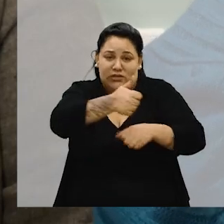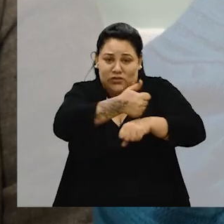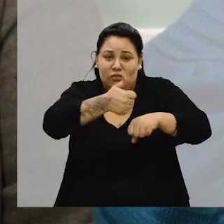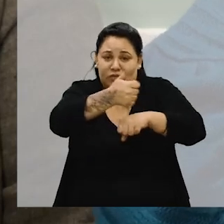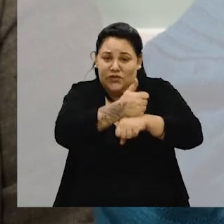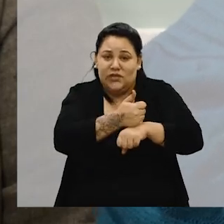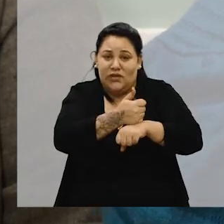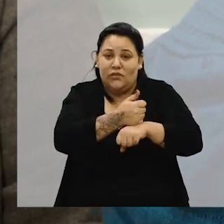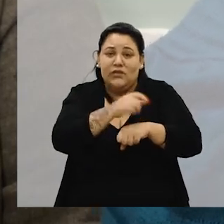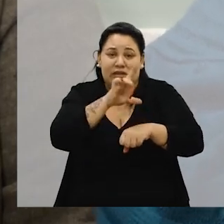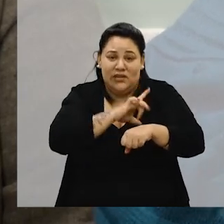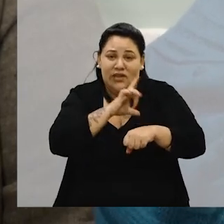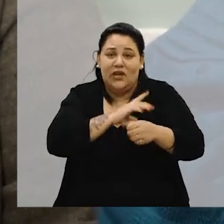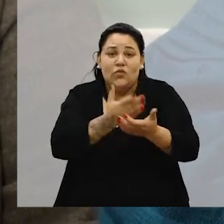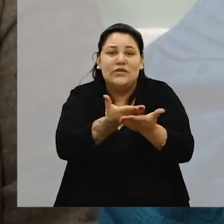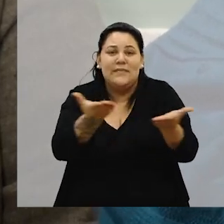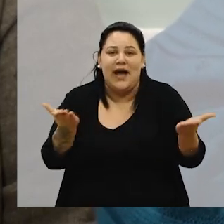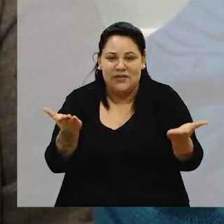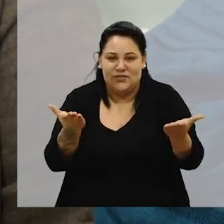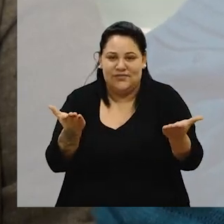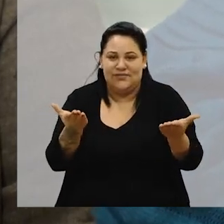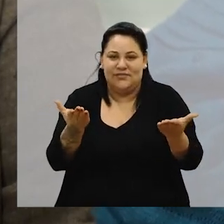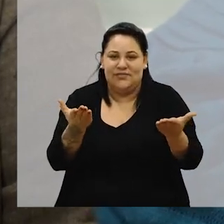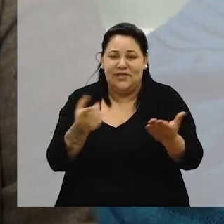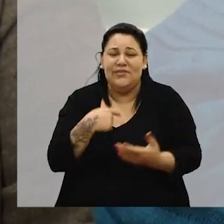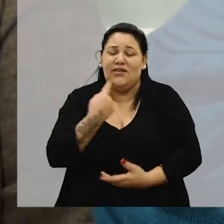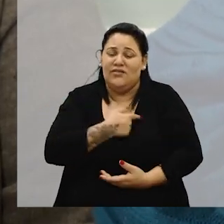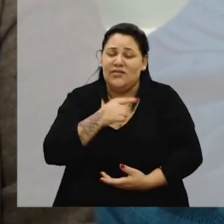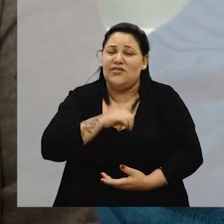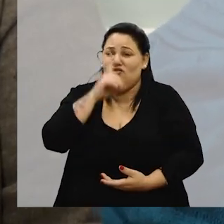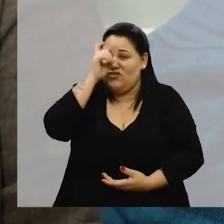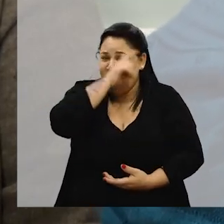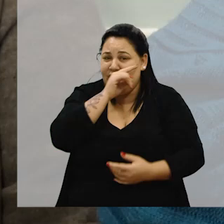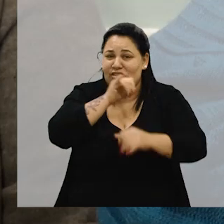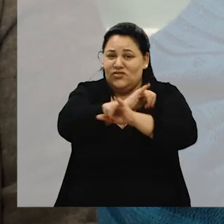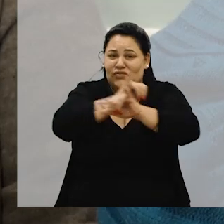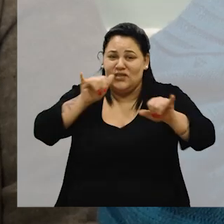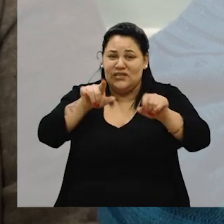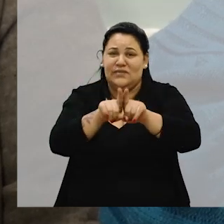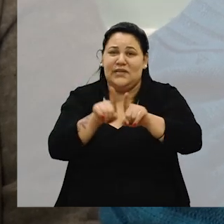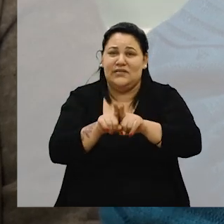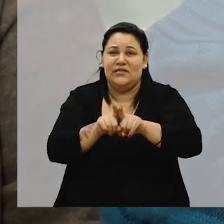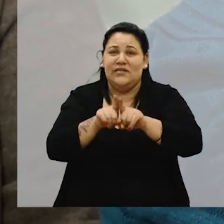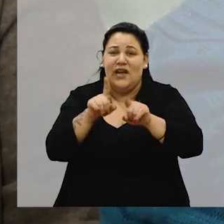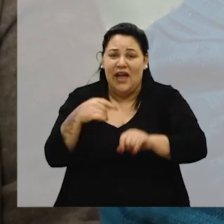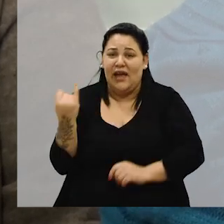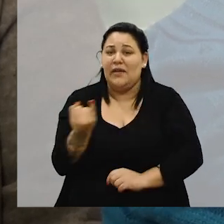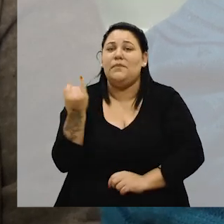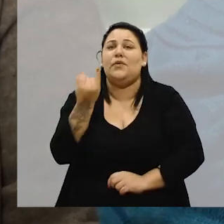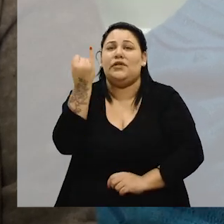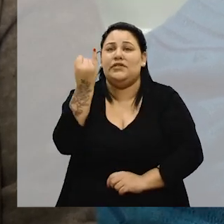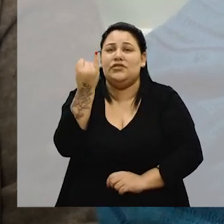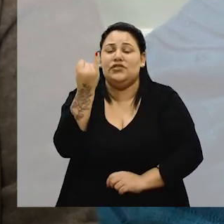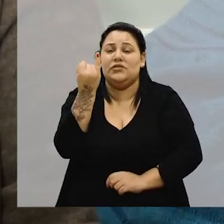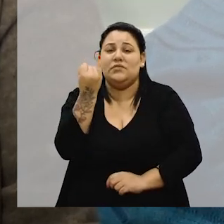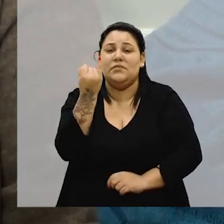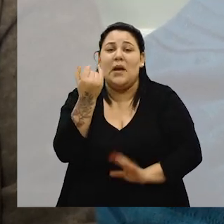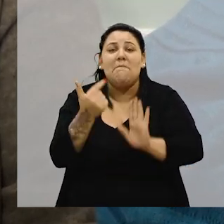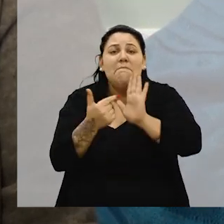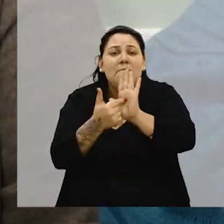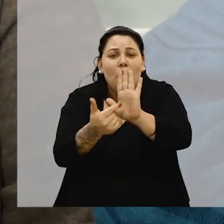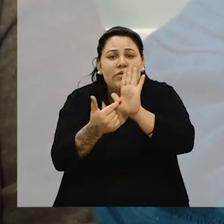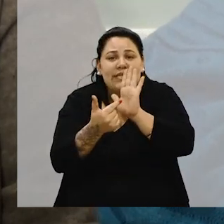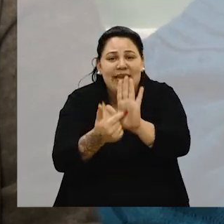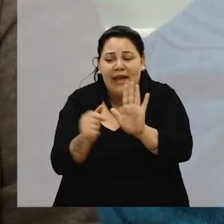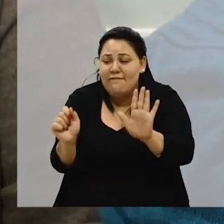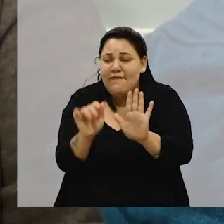caxienses têm esse espaço e podem contar com esse espaço. E para nós, com a dificuldade que existe de divulgação, é fundamental, né, para